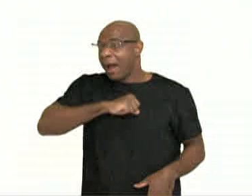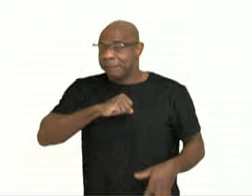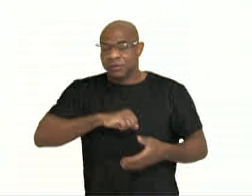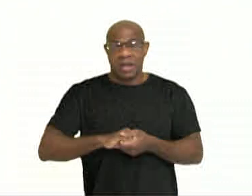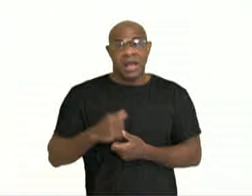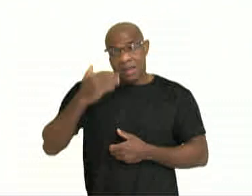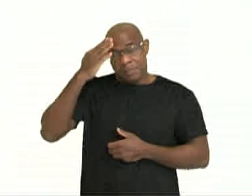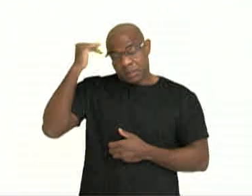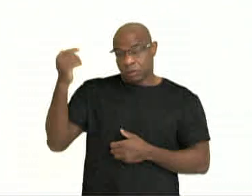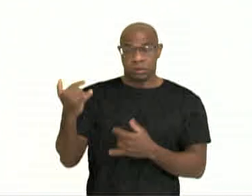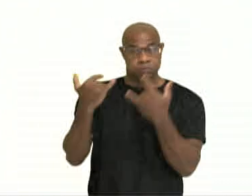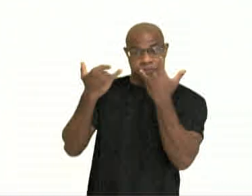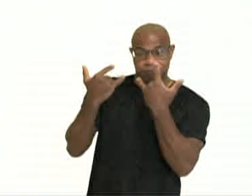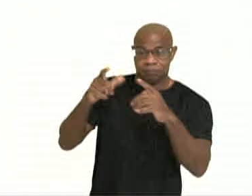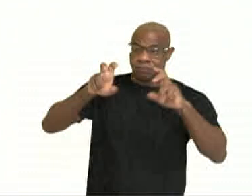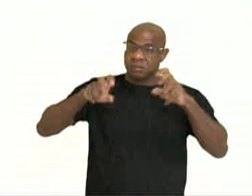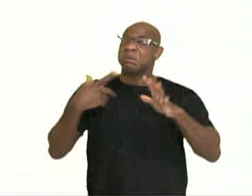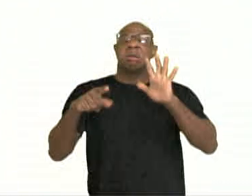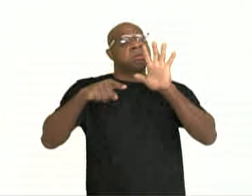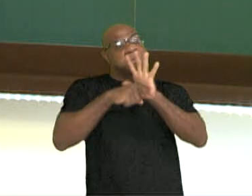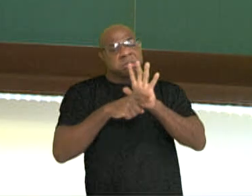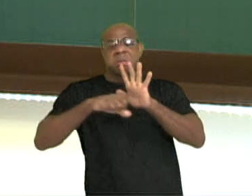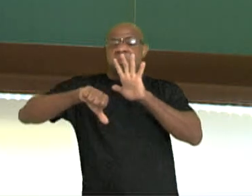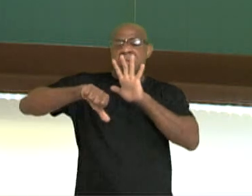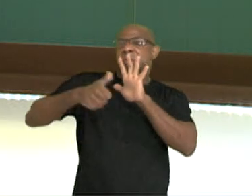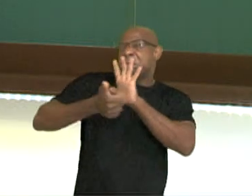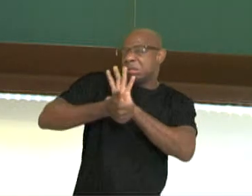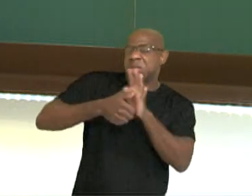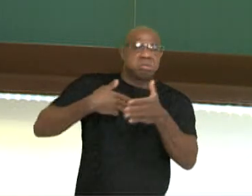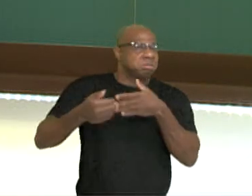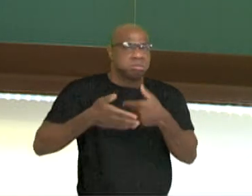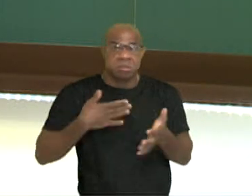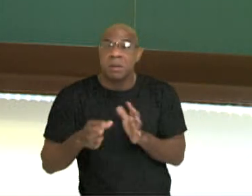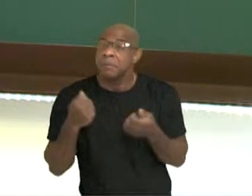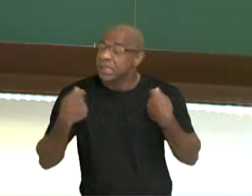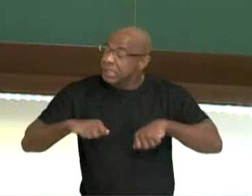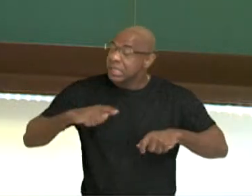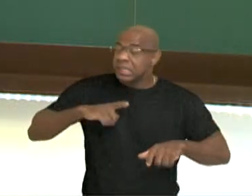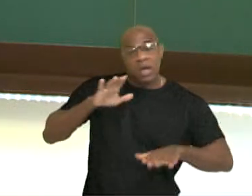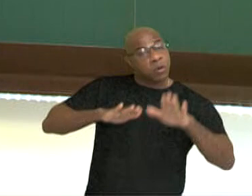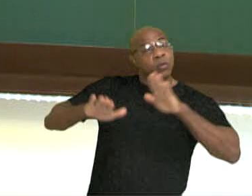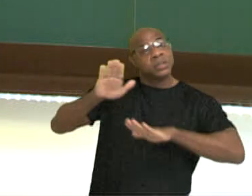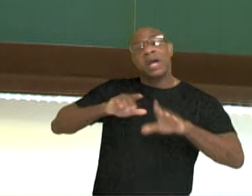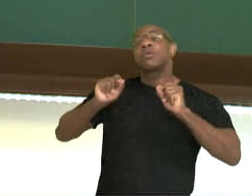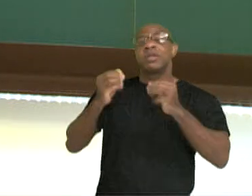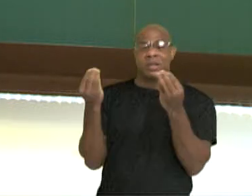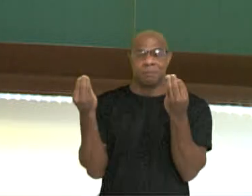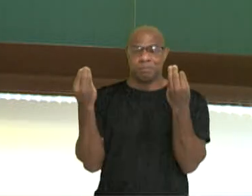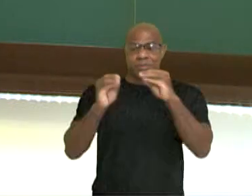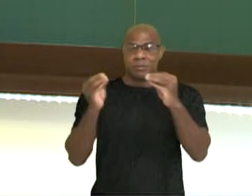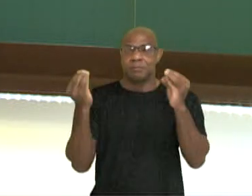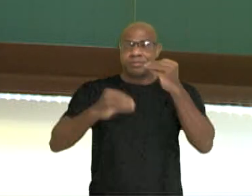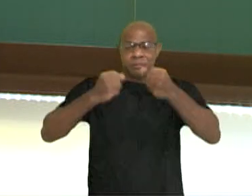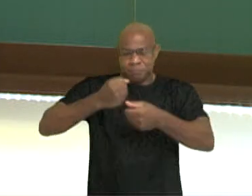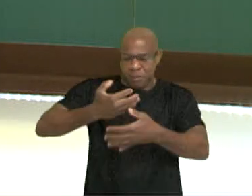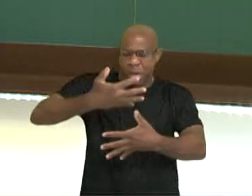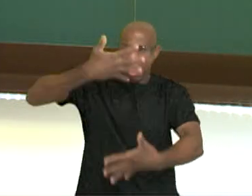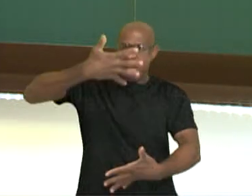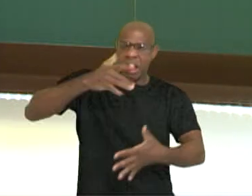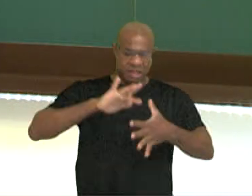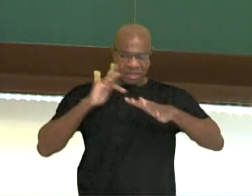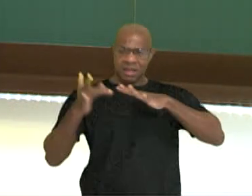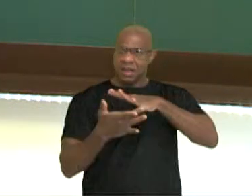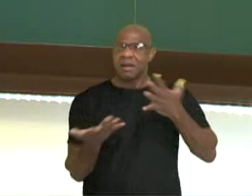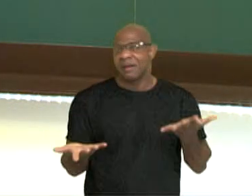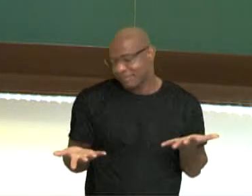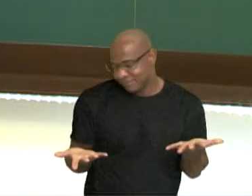tanto positiva como negativa. Por isso, eu tenho que ter o cuidado com o que eu posto nas redes sociais, né?